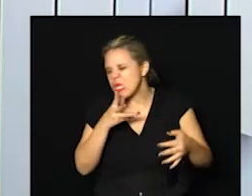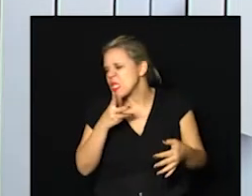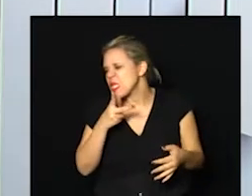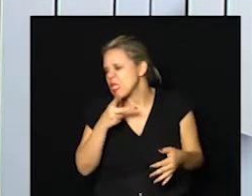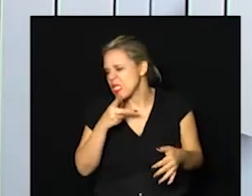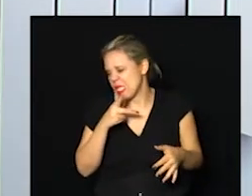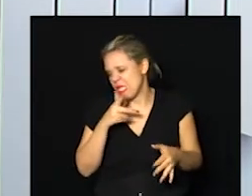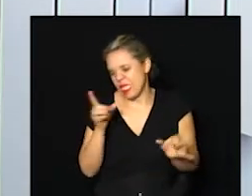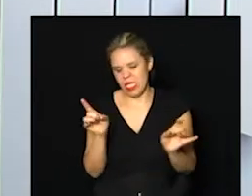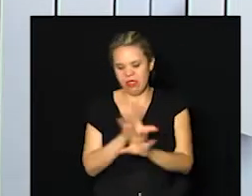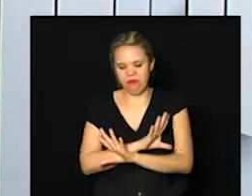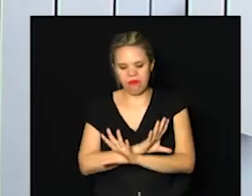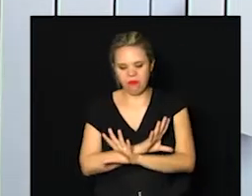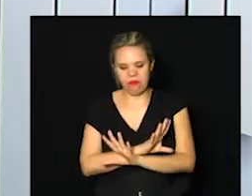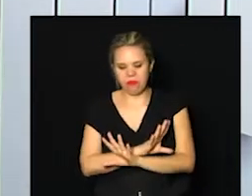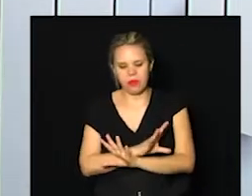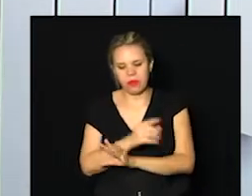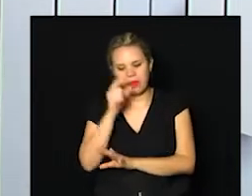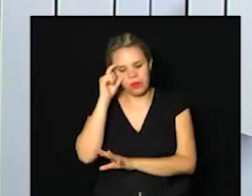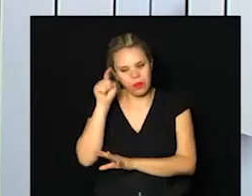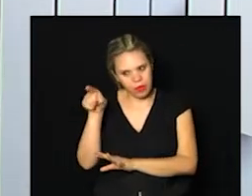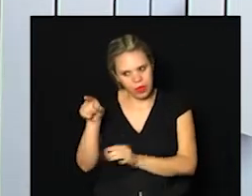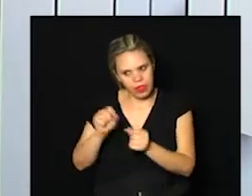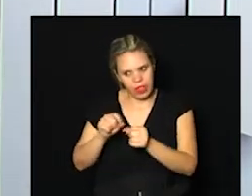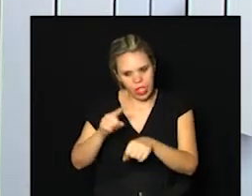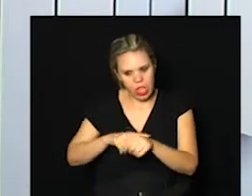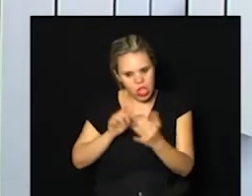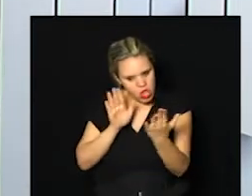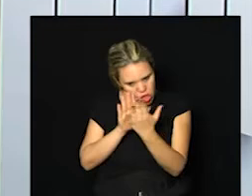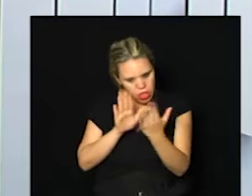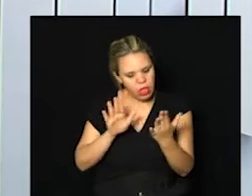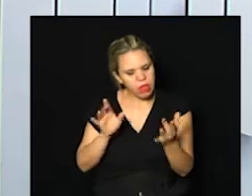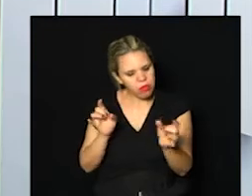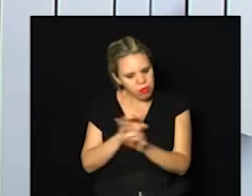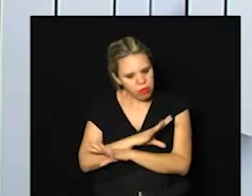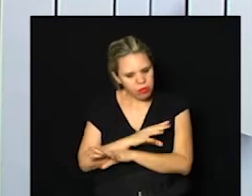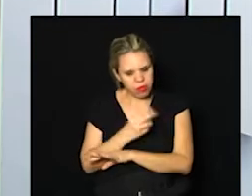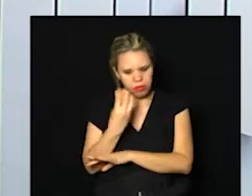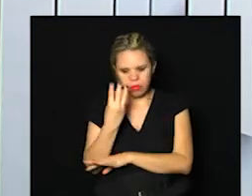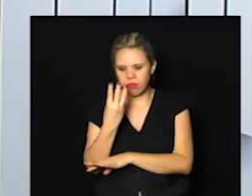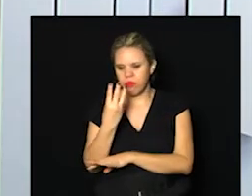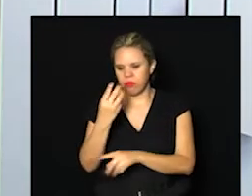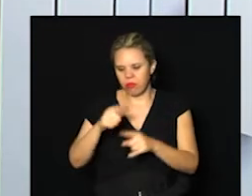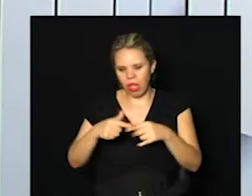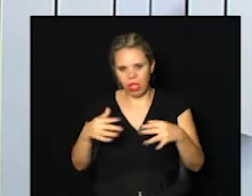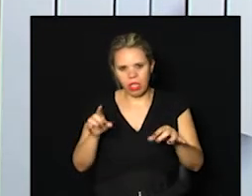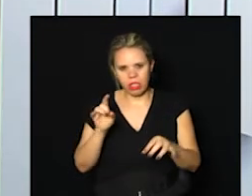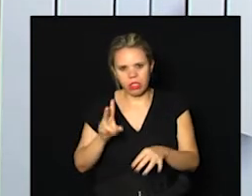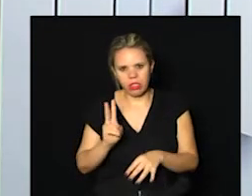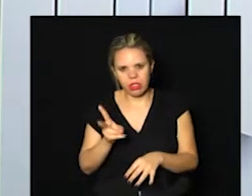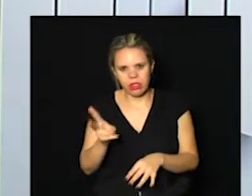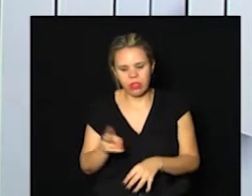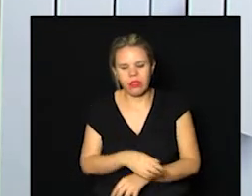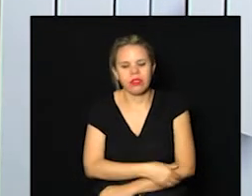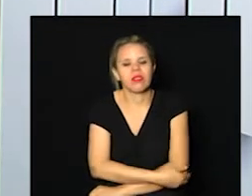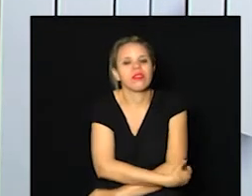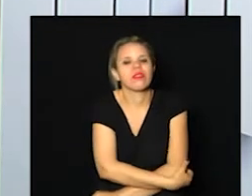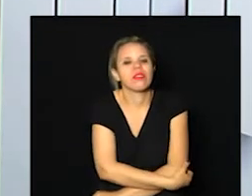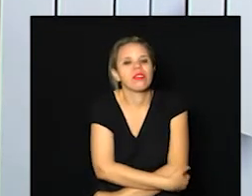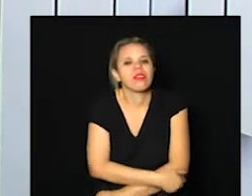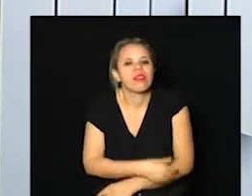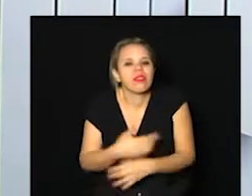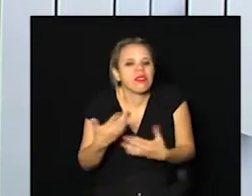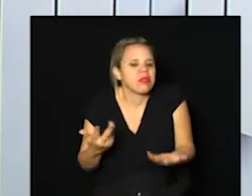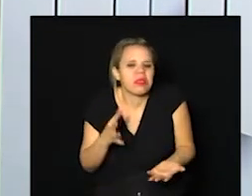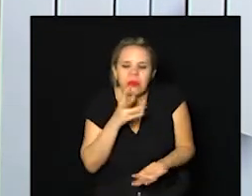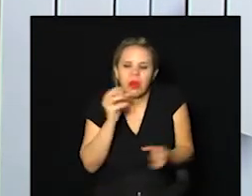aí já vem pronto. O Michel não, ele faz na nossa frente tudo, apenas 3 ingredientes, né? Tem essa receita e pelo jeito